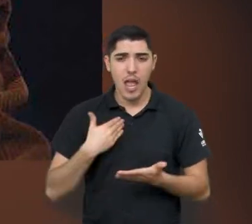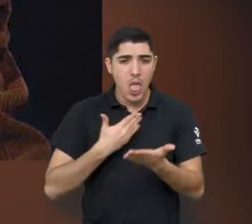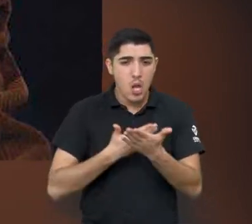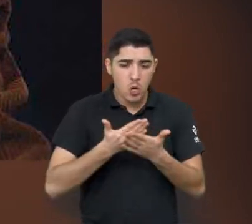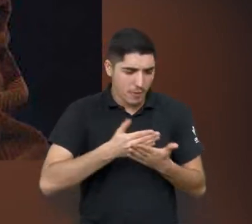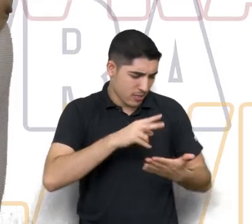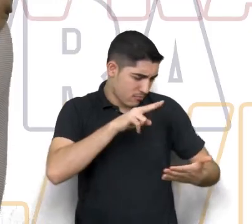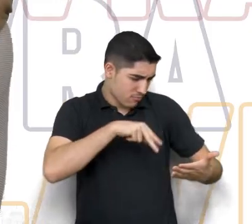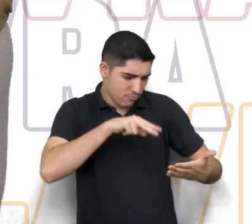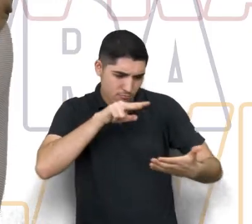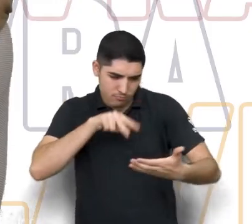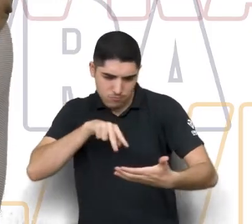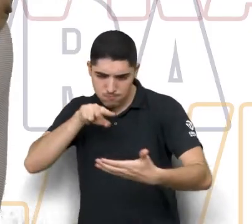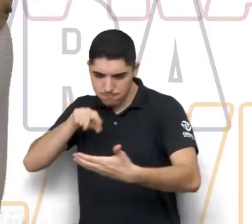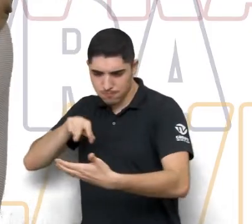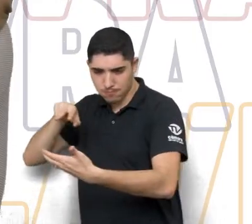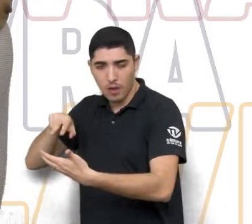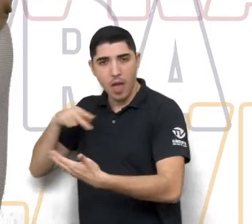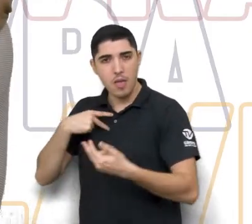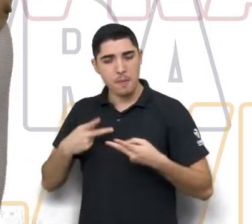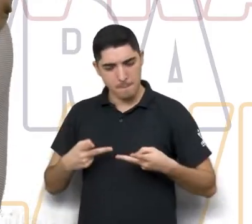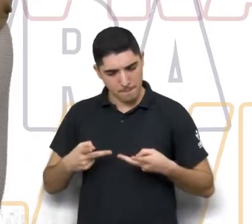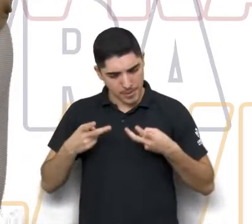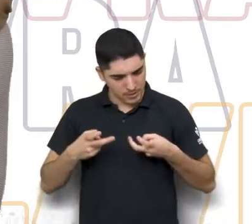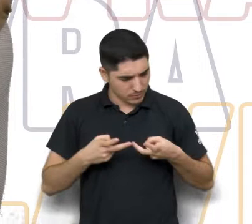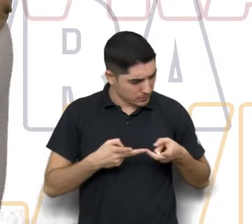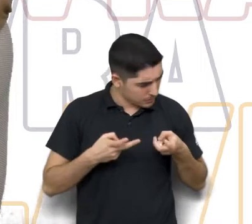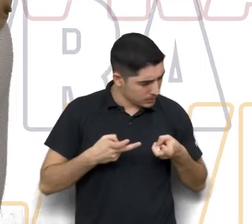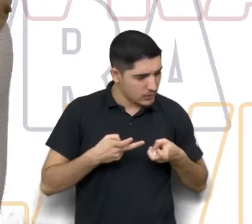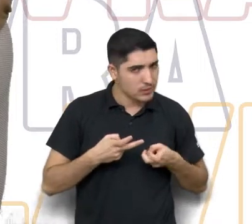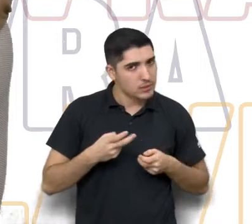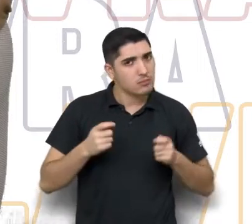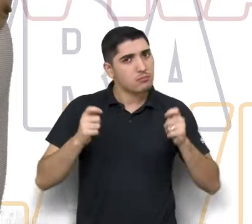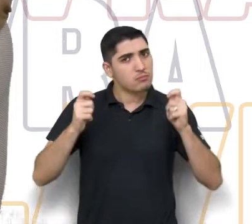leitura desses grandes poetas e fui percebendo o quão é possível, né,